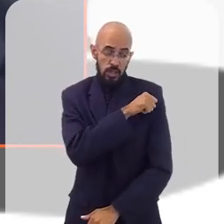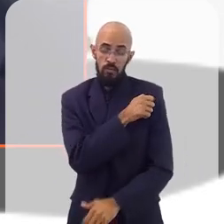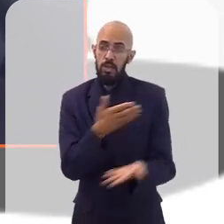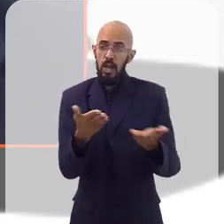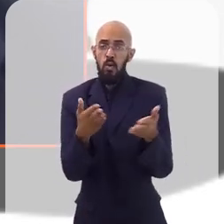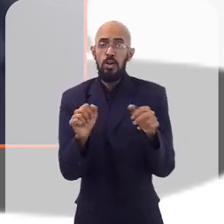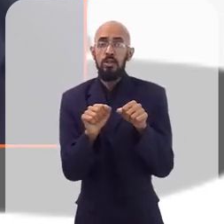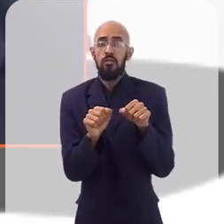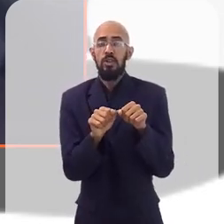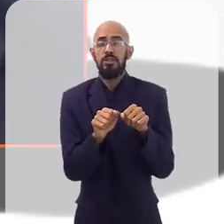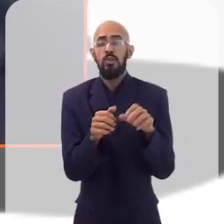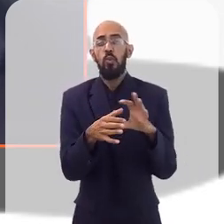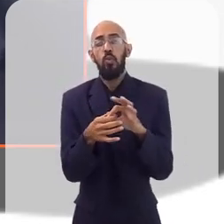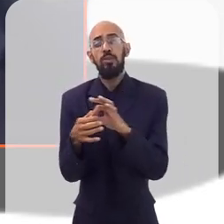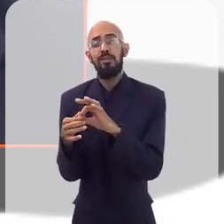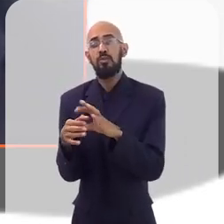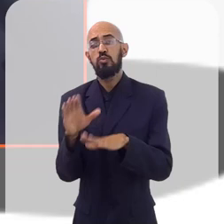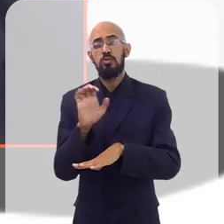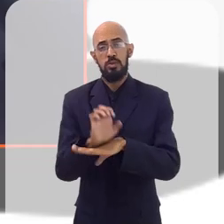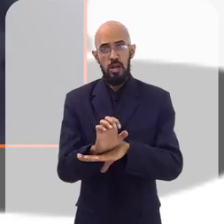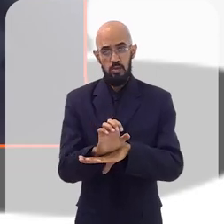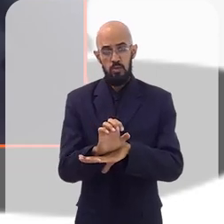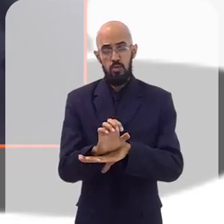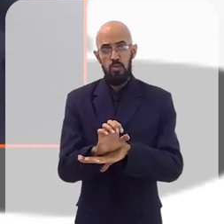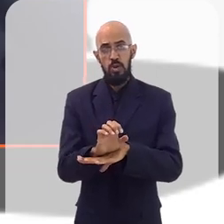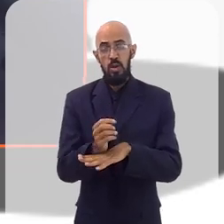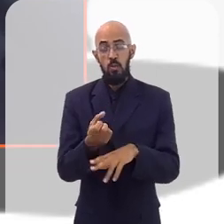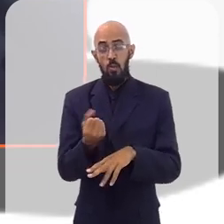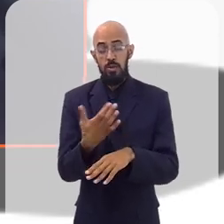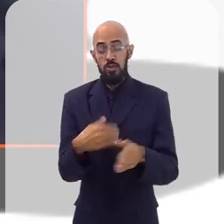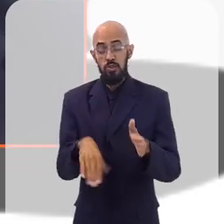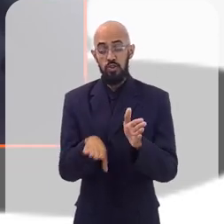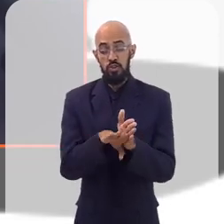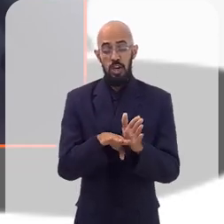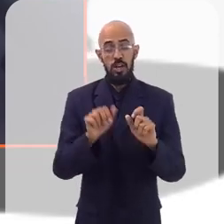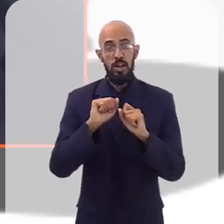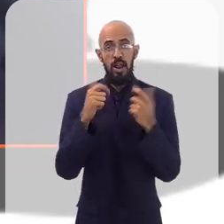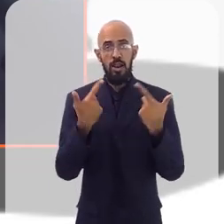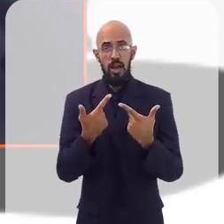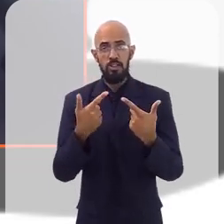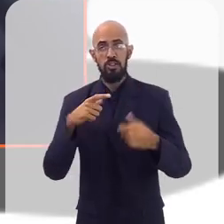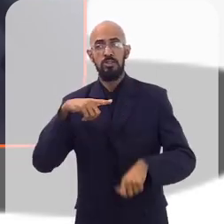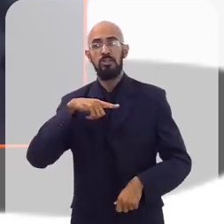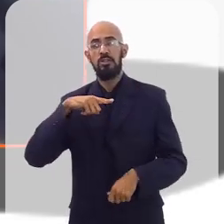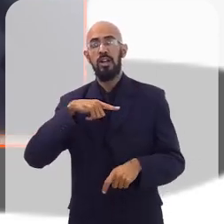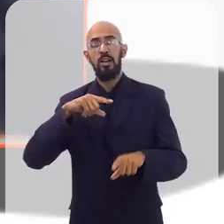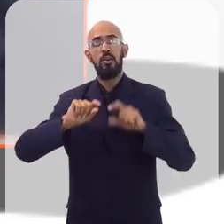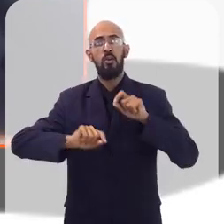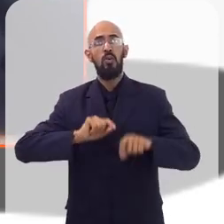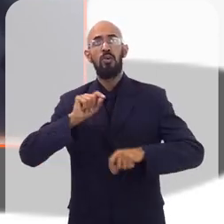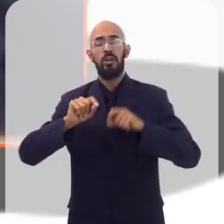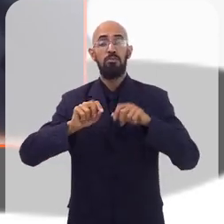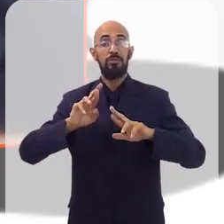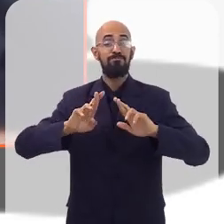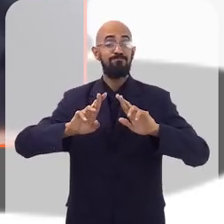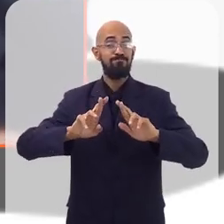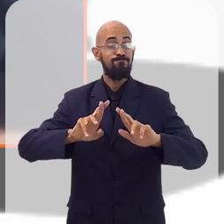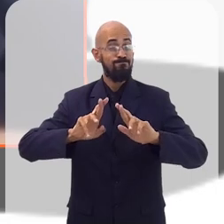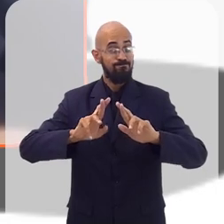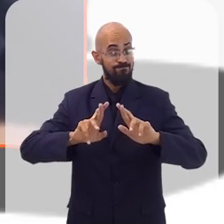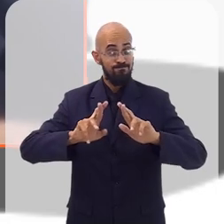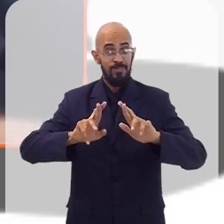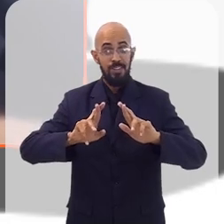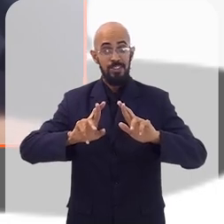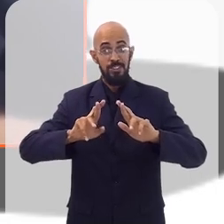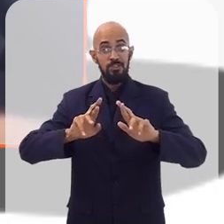município fiscalizava município e agora a gente tá fazendo âmbito do estado é lógico que a gente chega na Assembleia